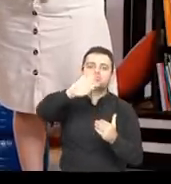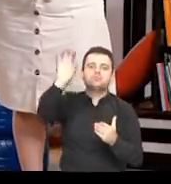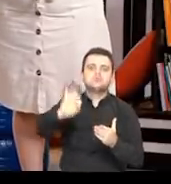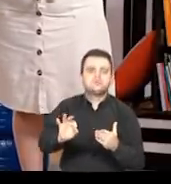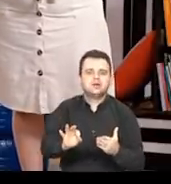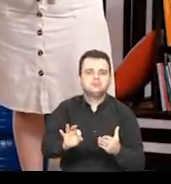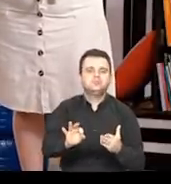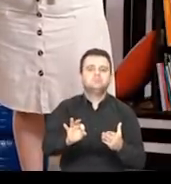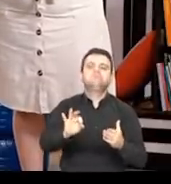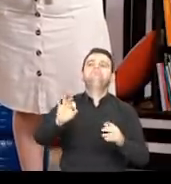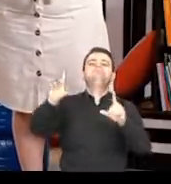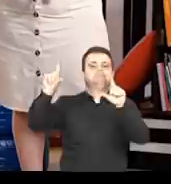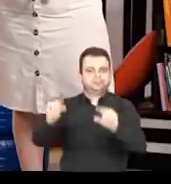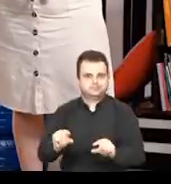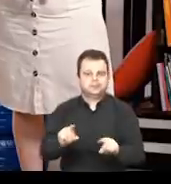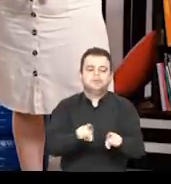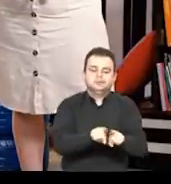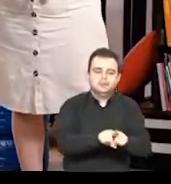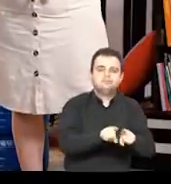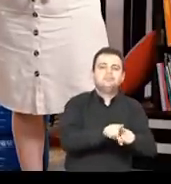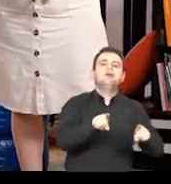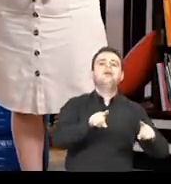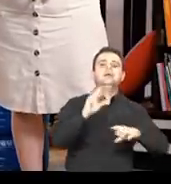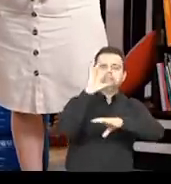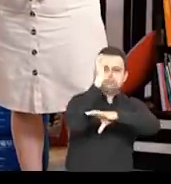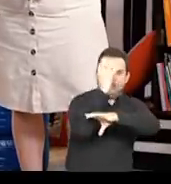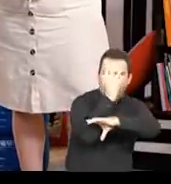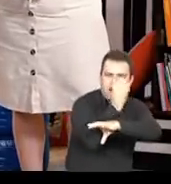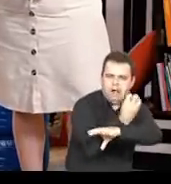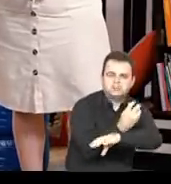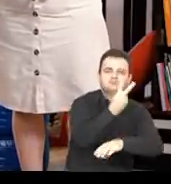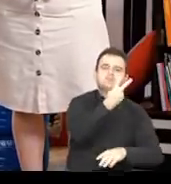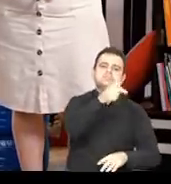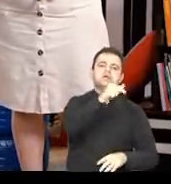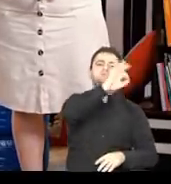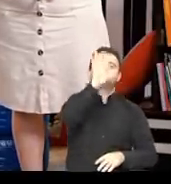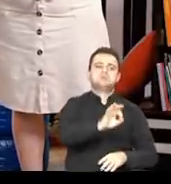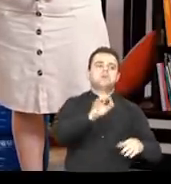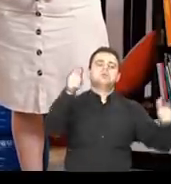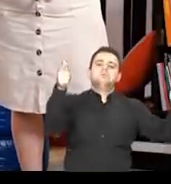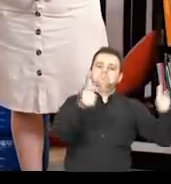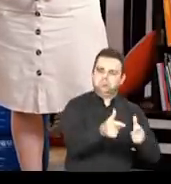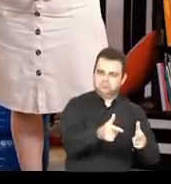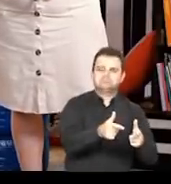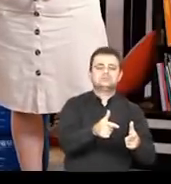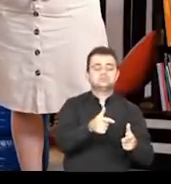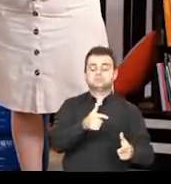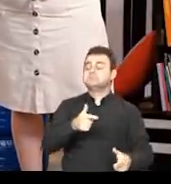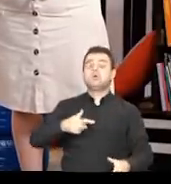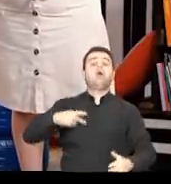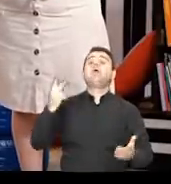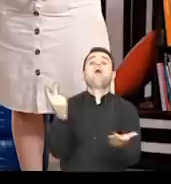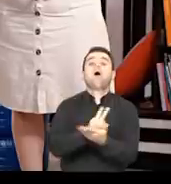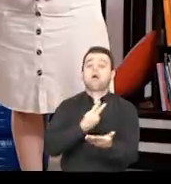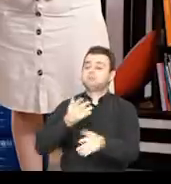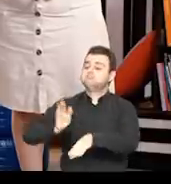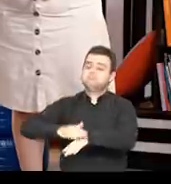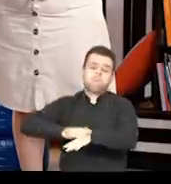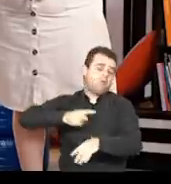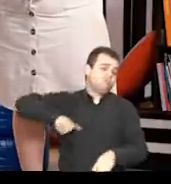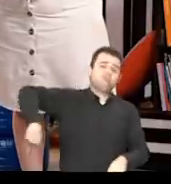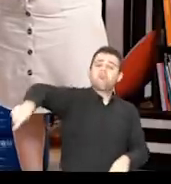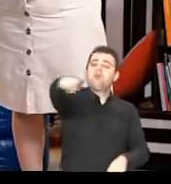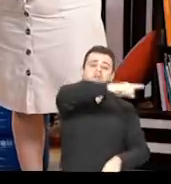27% de cerrado. E é muito triste a gente pensar que isso tudo acontece por culpa nossa, porque o planeta vai